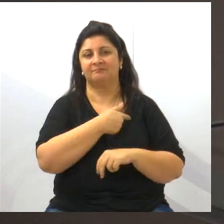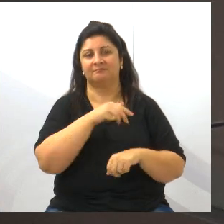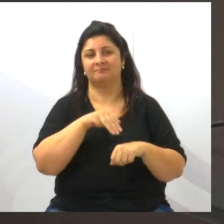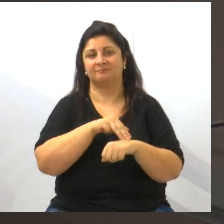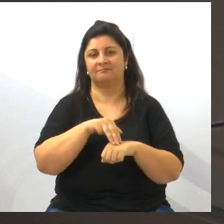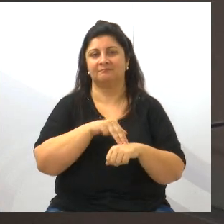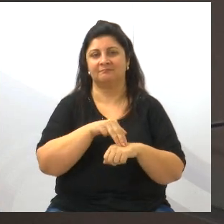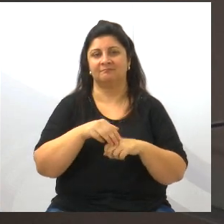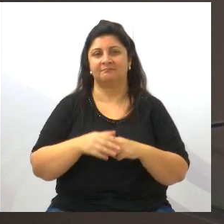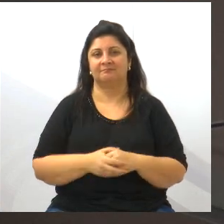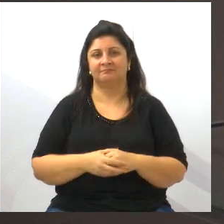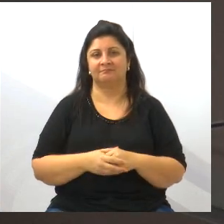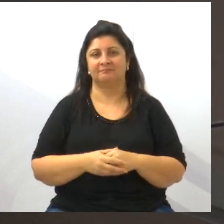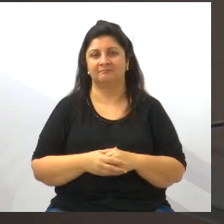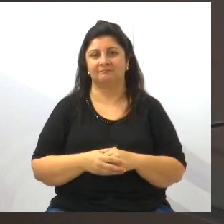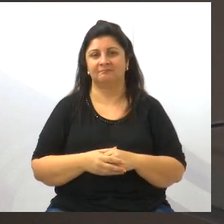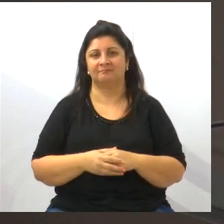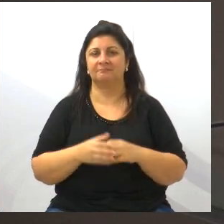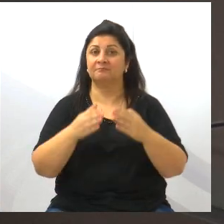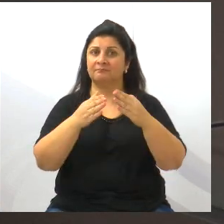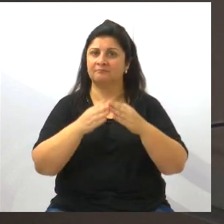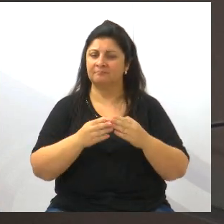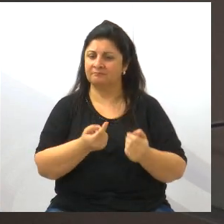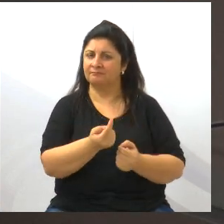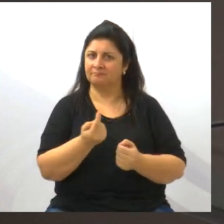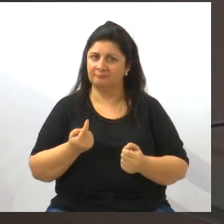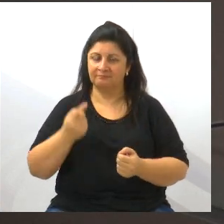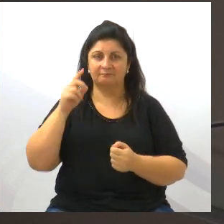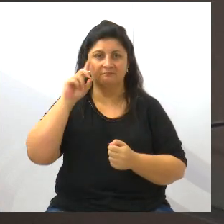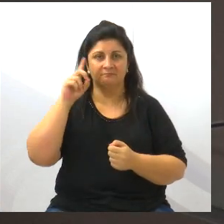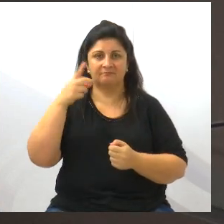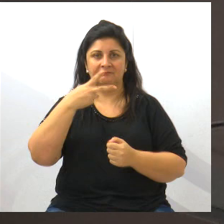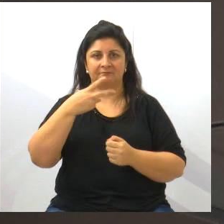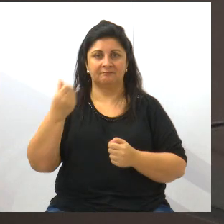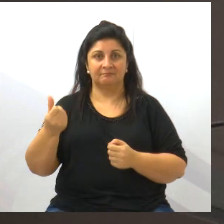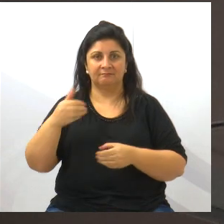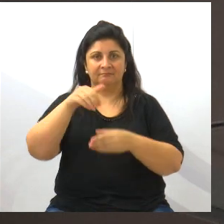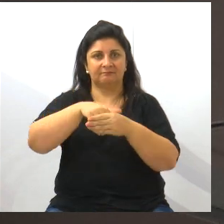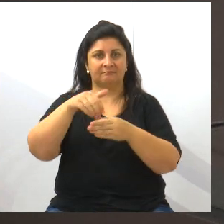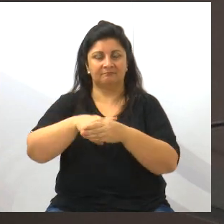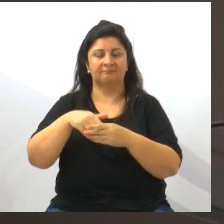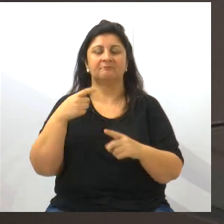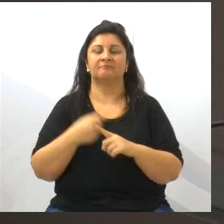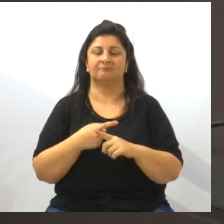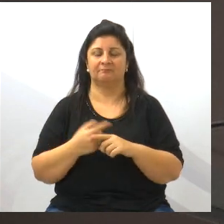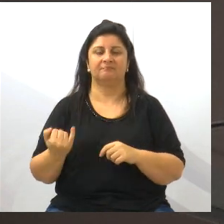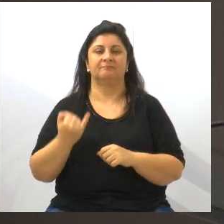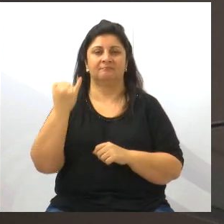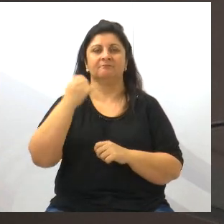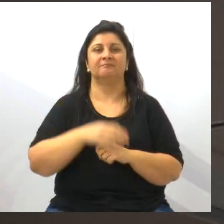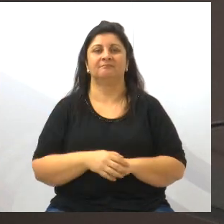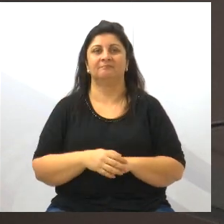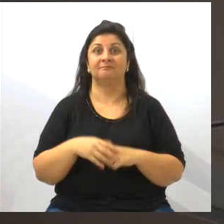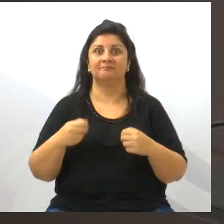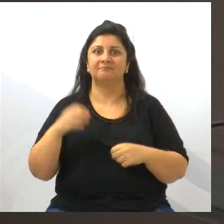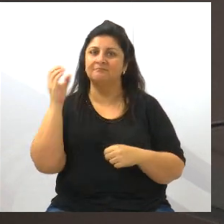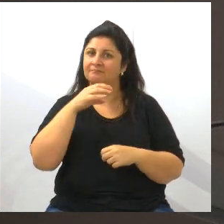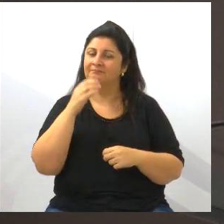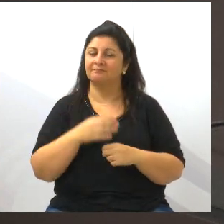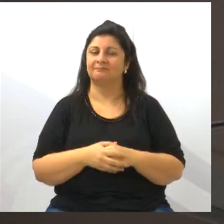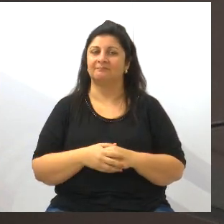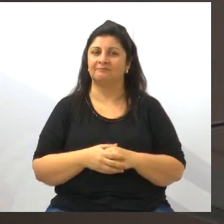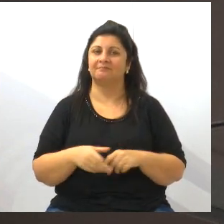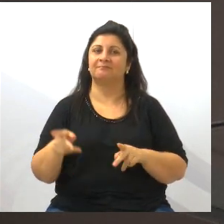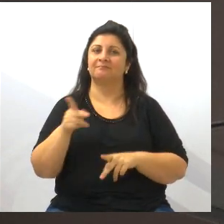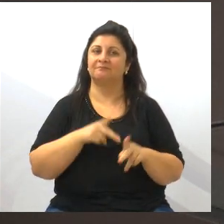população, pedindo para vir, né, no dia 26, vir votar, porque esse conselho é importantíssimo. E a gente tem que acelerar e a